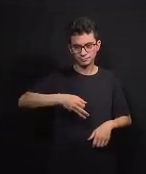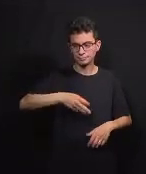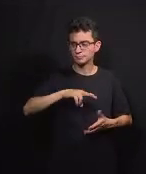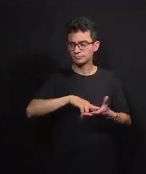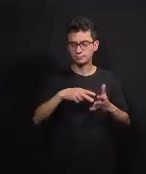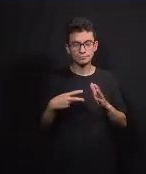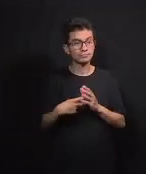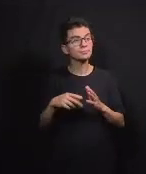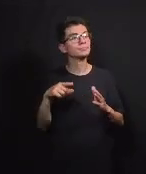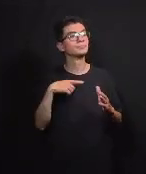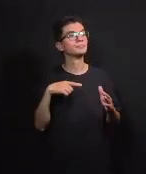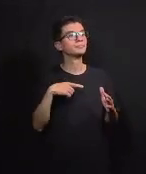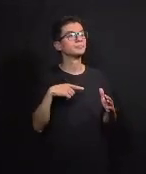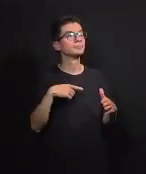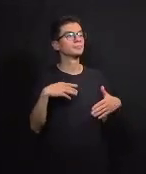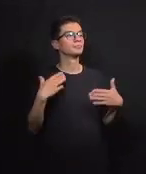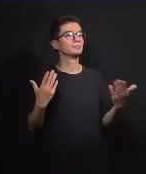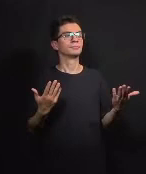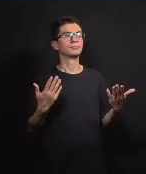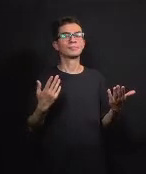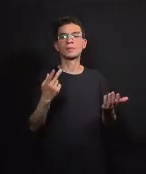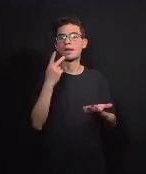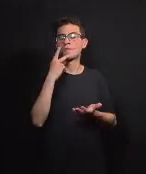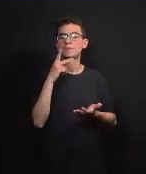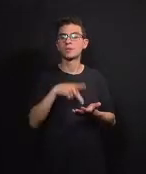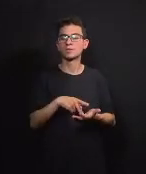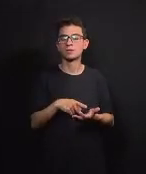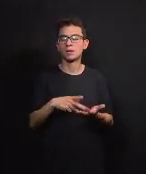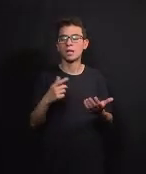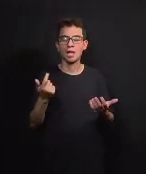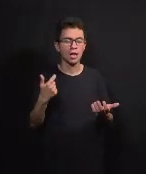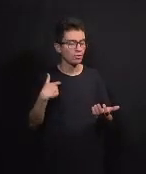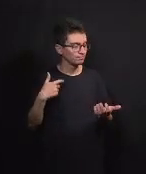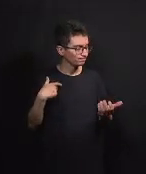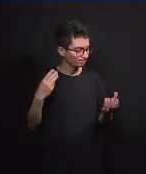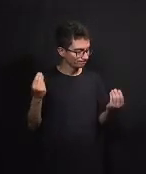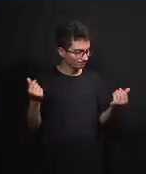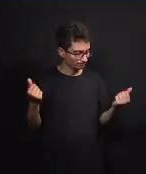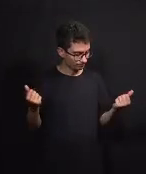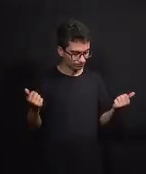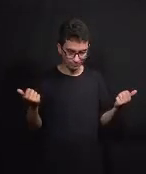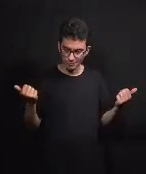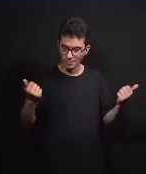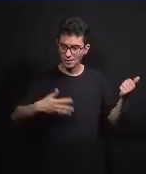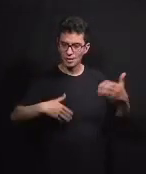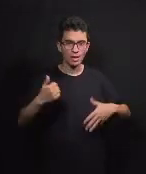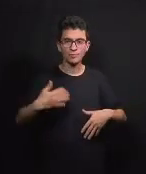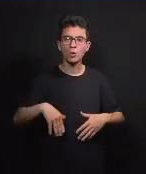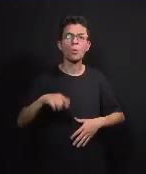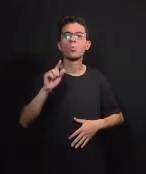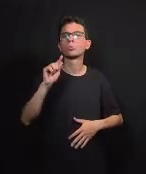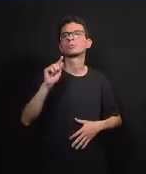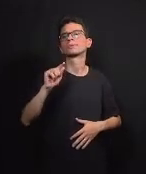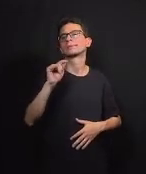significativo, quando, na realidade, eu dizia, o que se deu foi uma